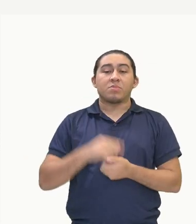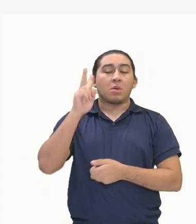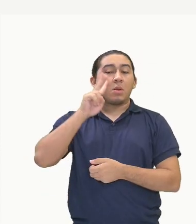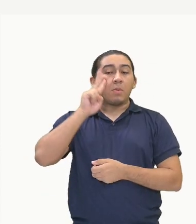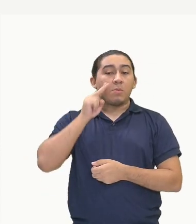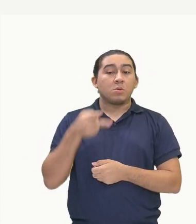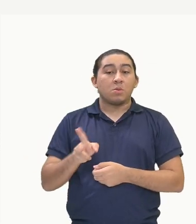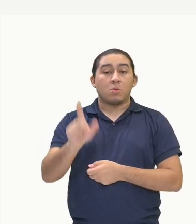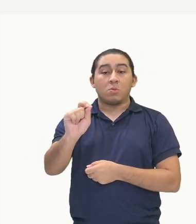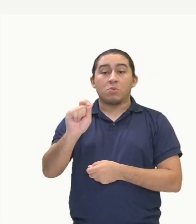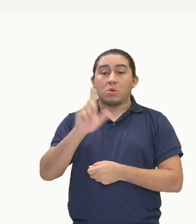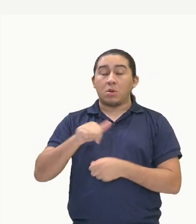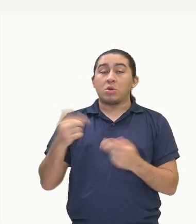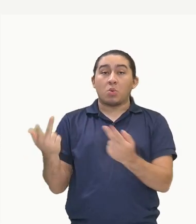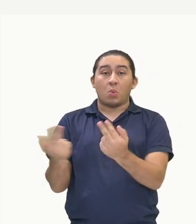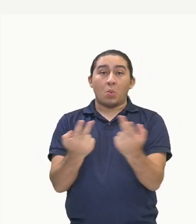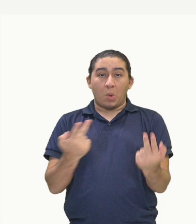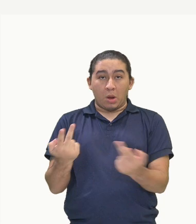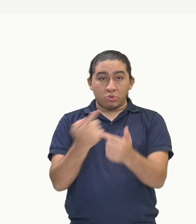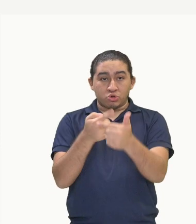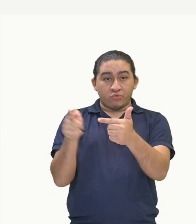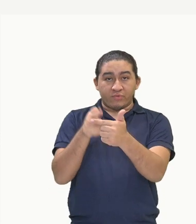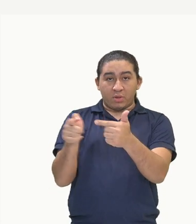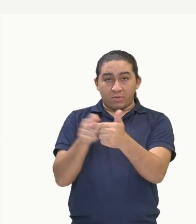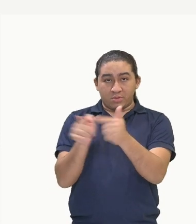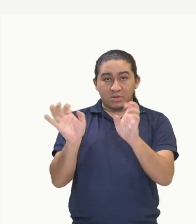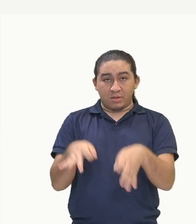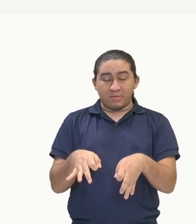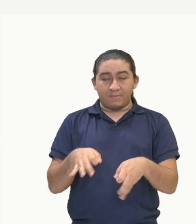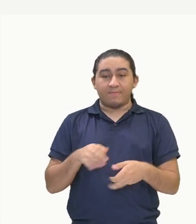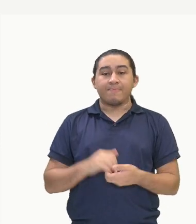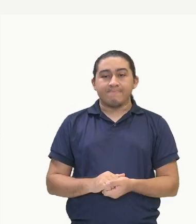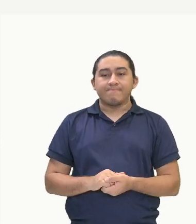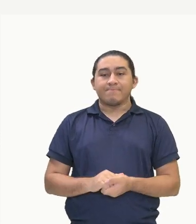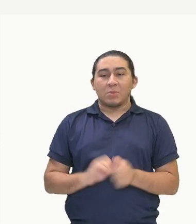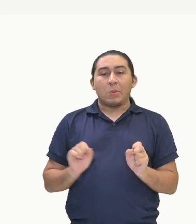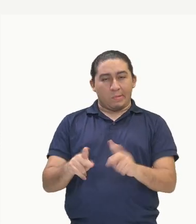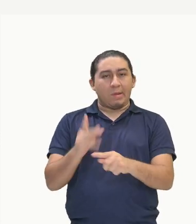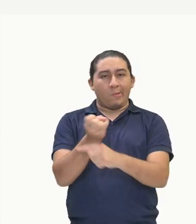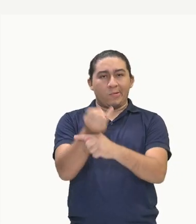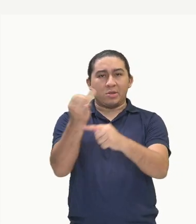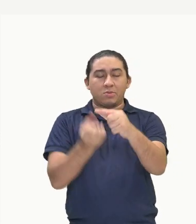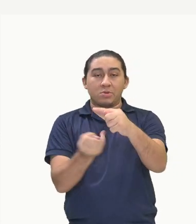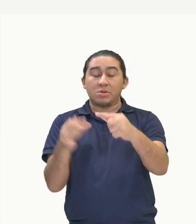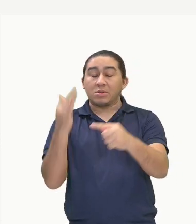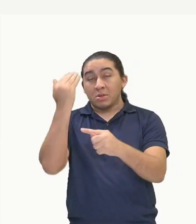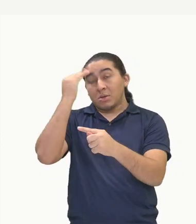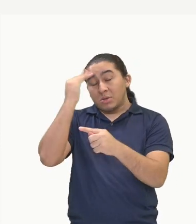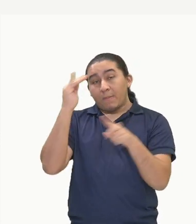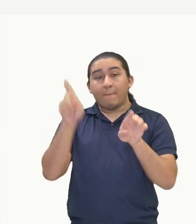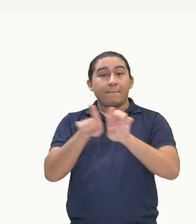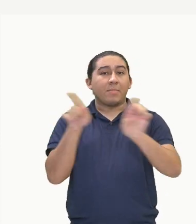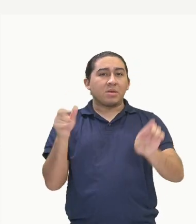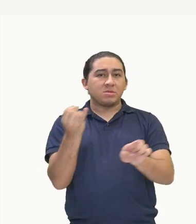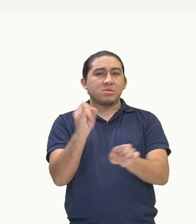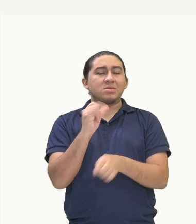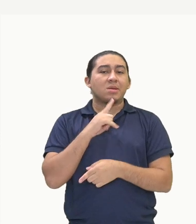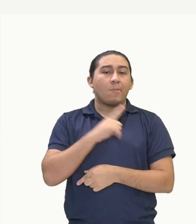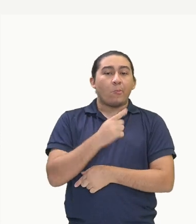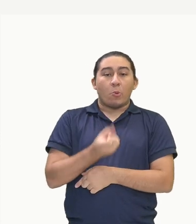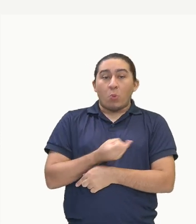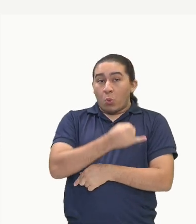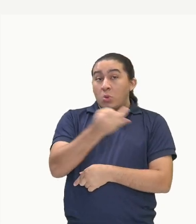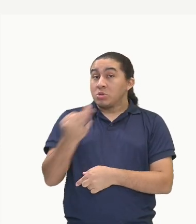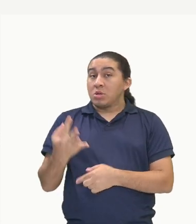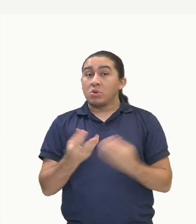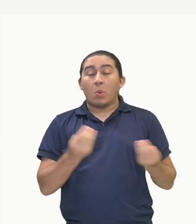divididos em partes iguais. Tá certo, professora? Eu já sei o que é a fração. Mas quando eu tenho uma quantidade, como